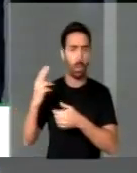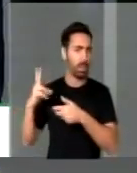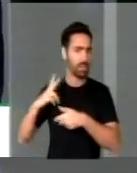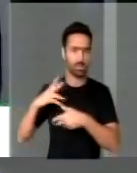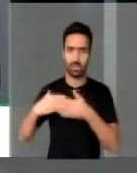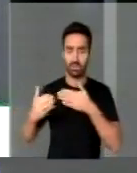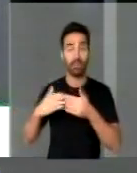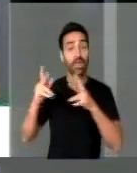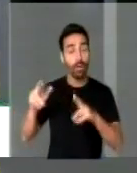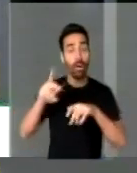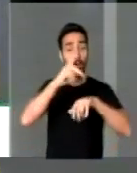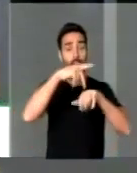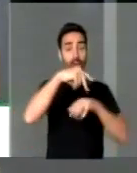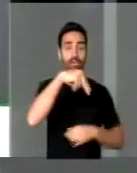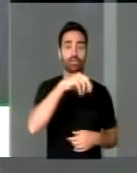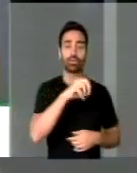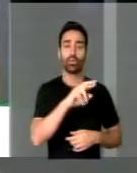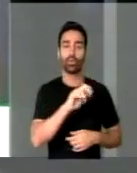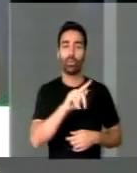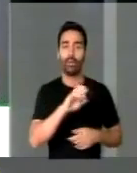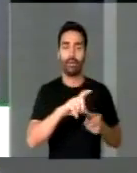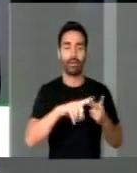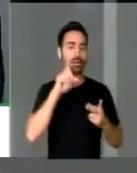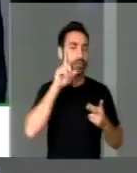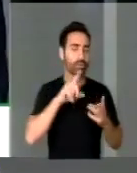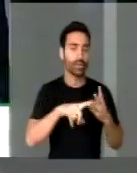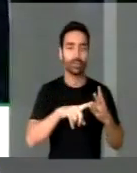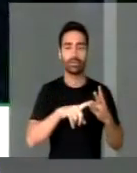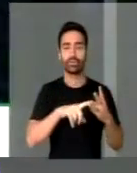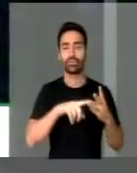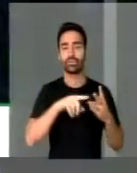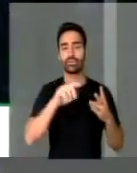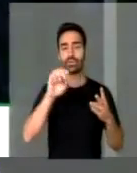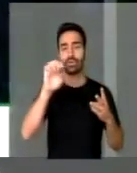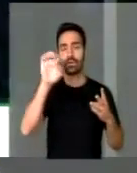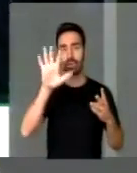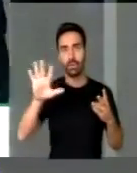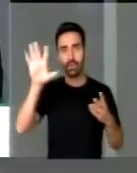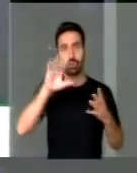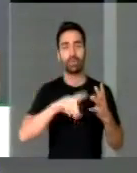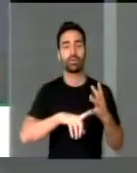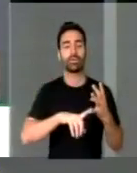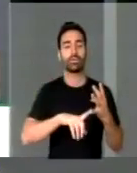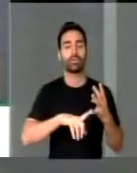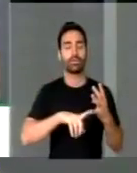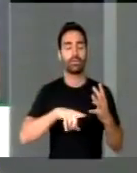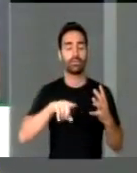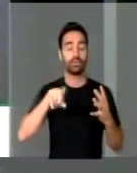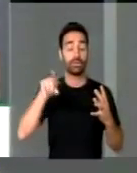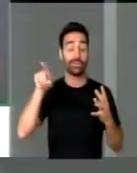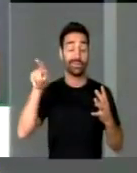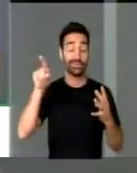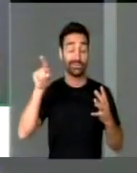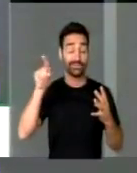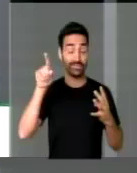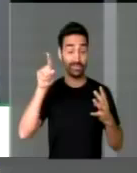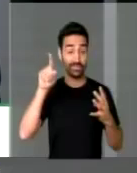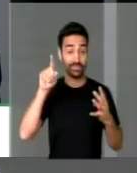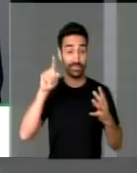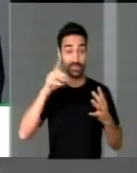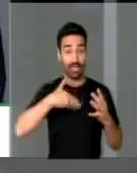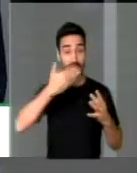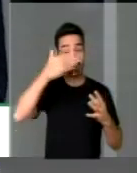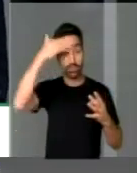a Noruega, os Estados Unidos, o Reino Unido e a Arábia Saudita, e que adotam a política de conteúdo local. Já outros países,